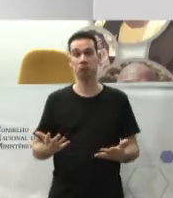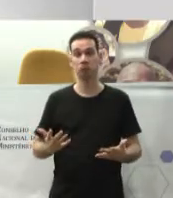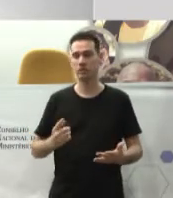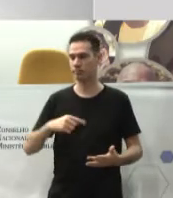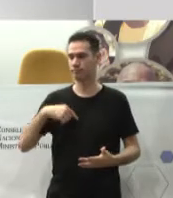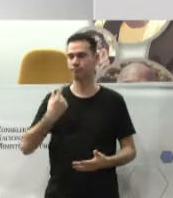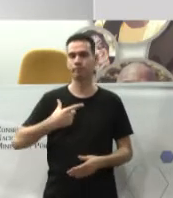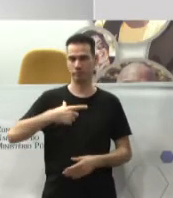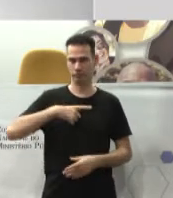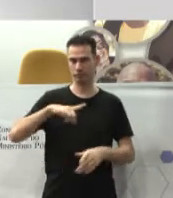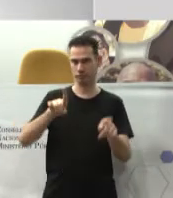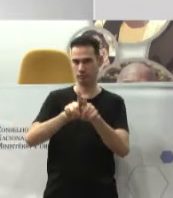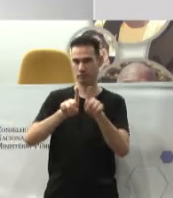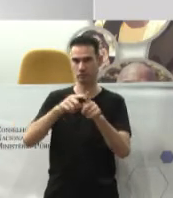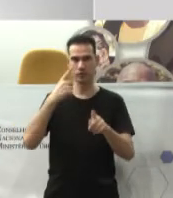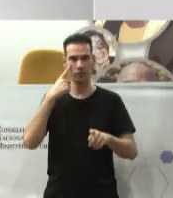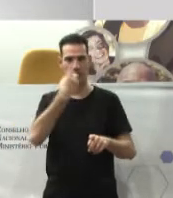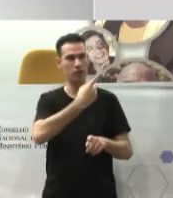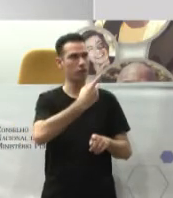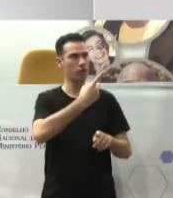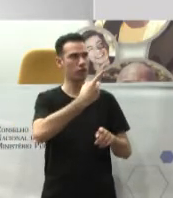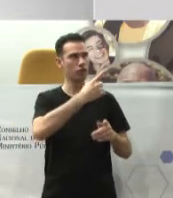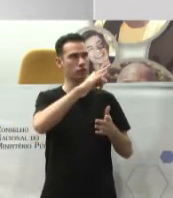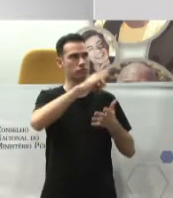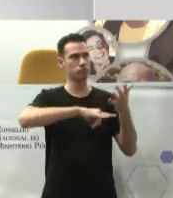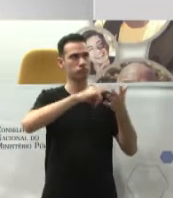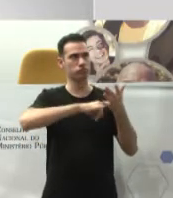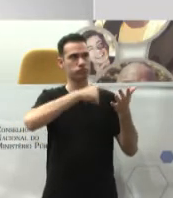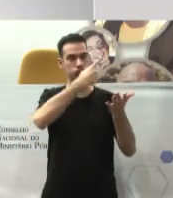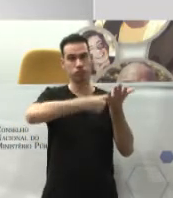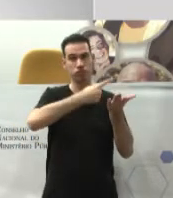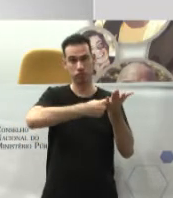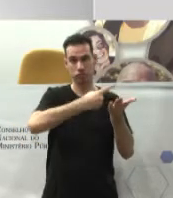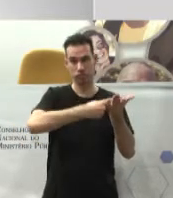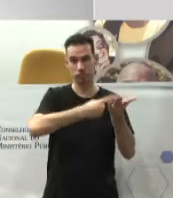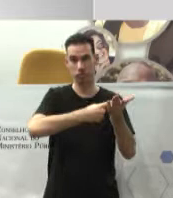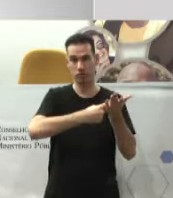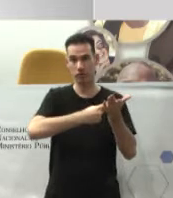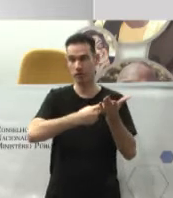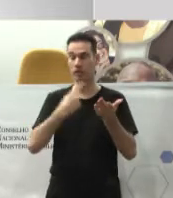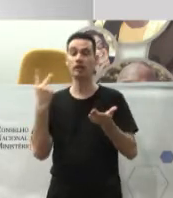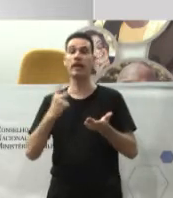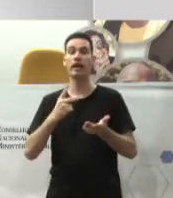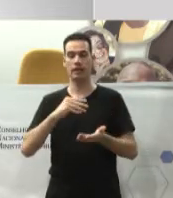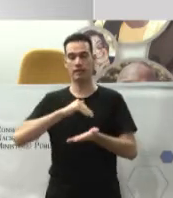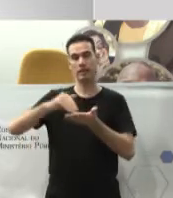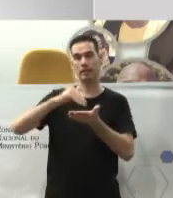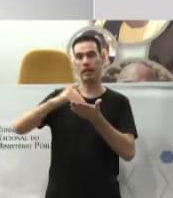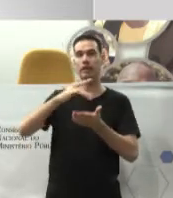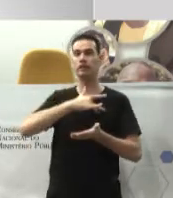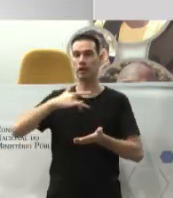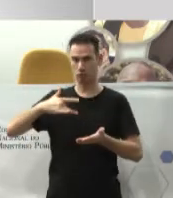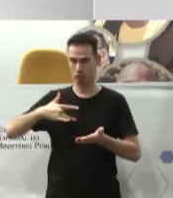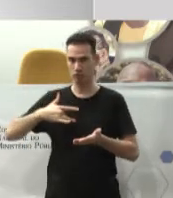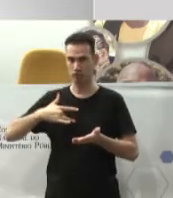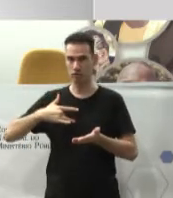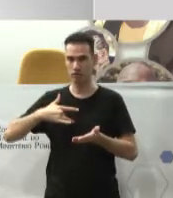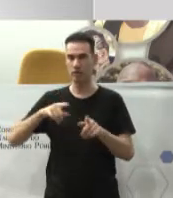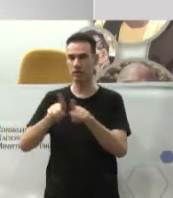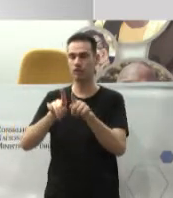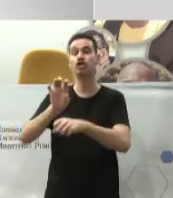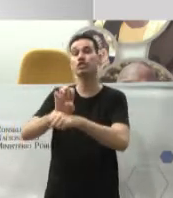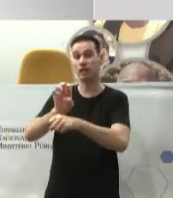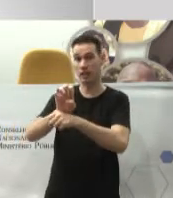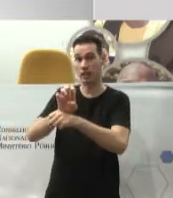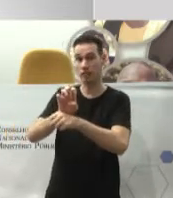Nós temos também um termo de cooperação técnica que foi firmado entre a Secretaria de Saúde, a Secretaria de Saúde do Estado, a